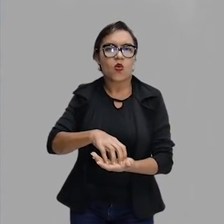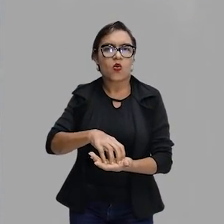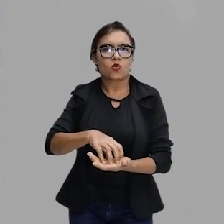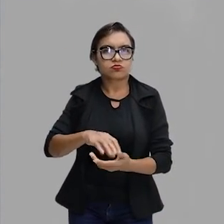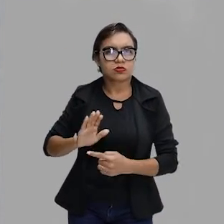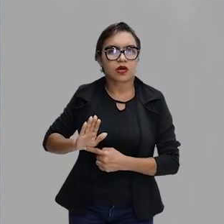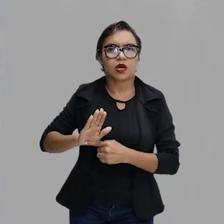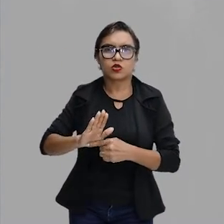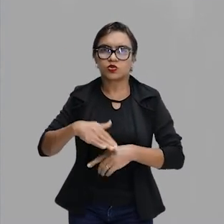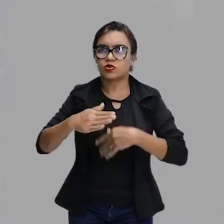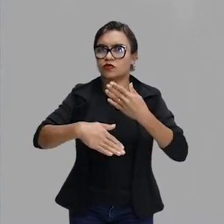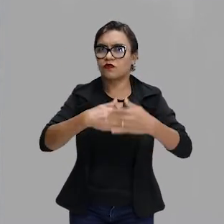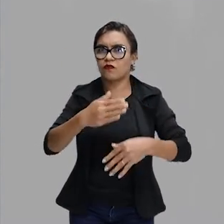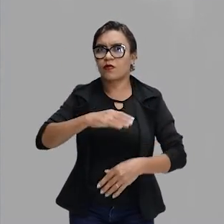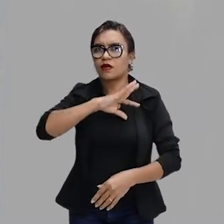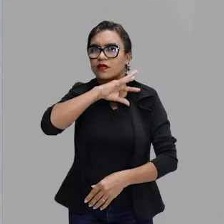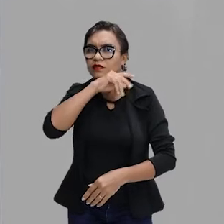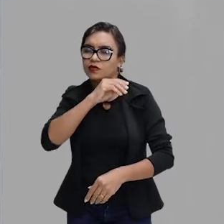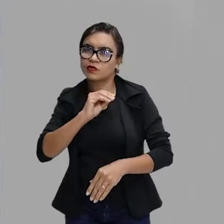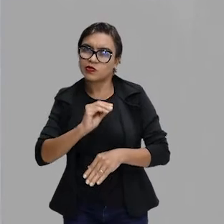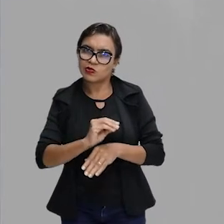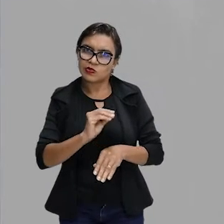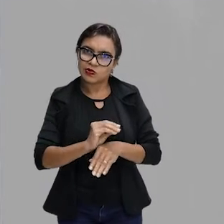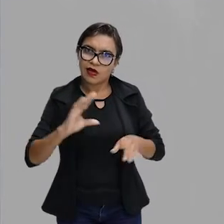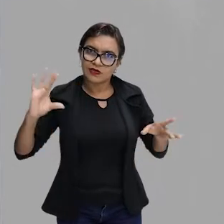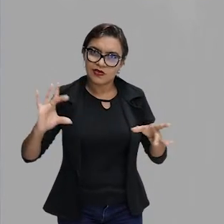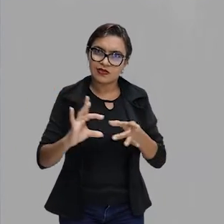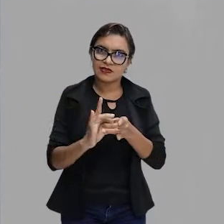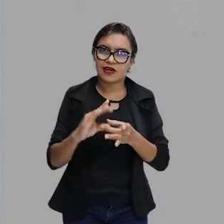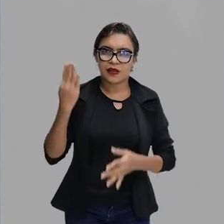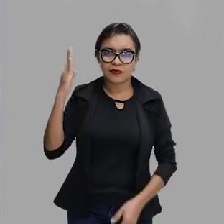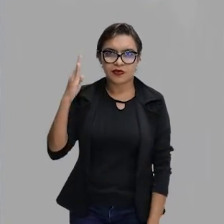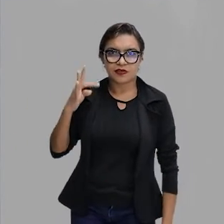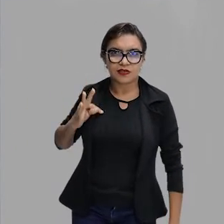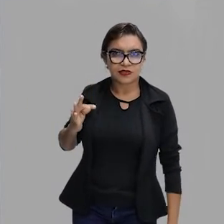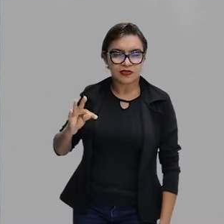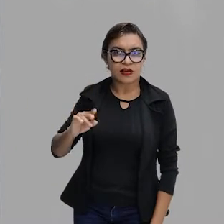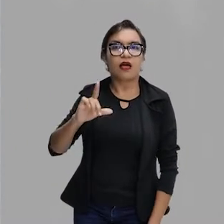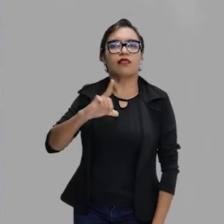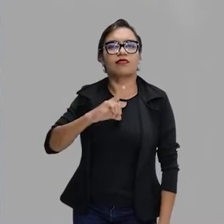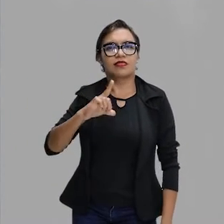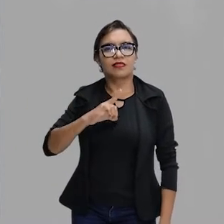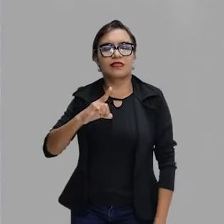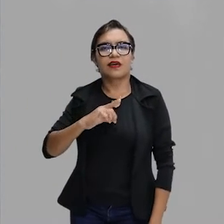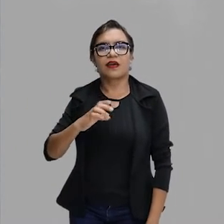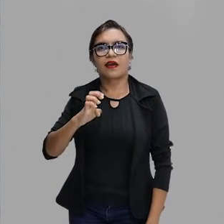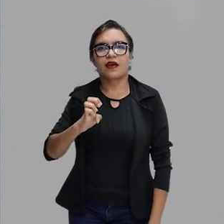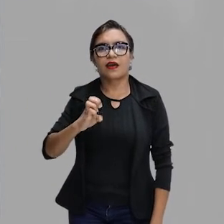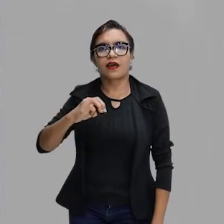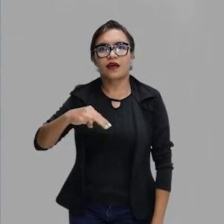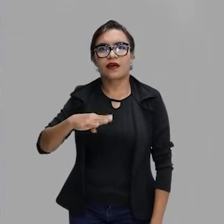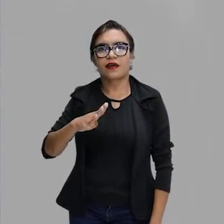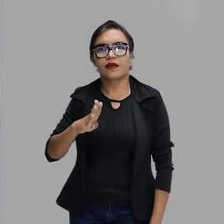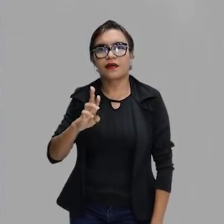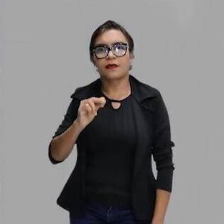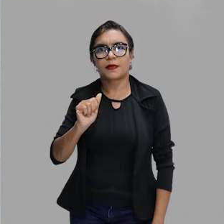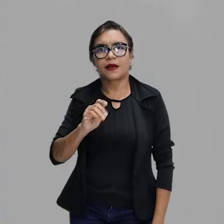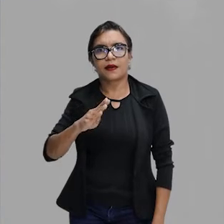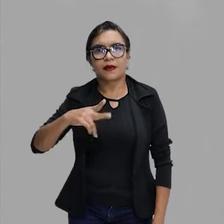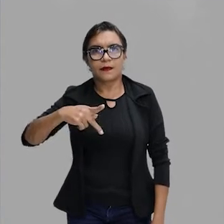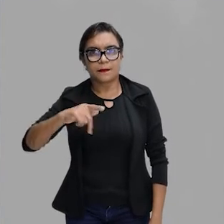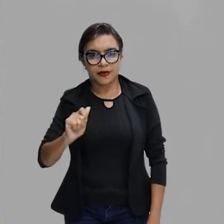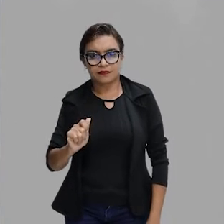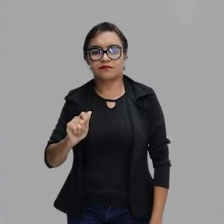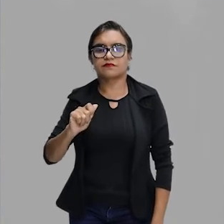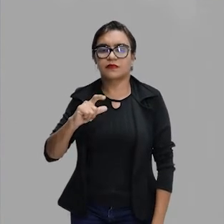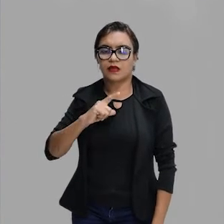desenvolvimento da pecuária em relação associada à biotecnologia? Tem, galera, a famosa Embrapa, a Empresa Brasileira de